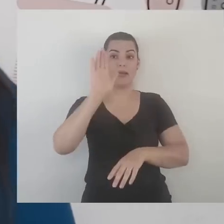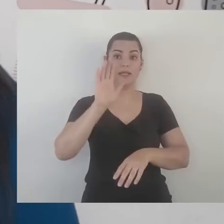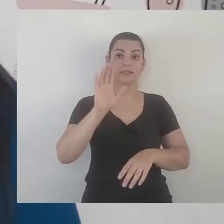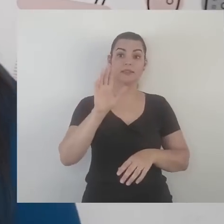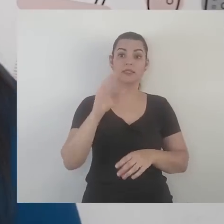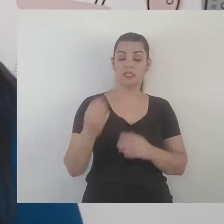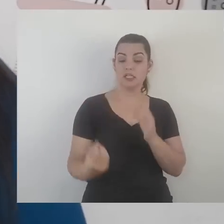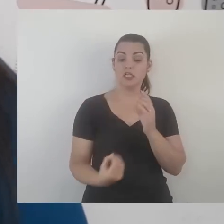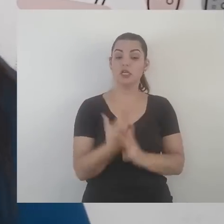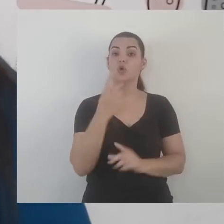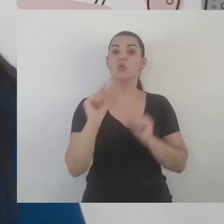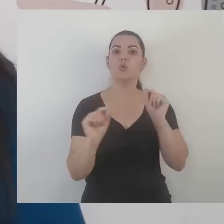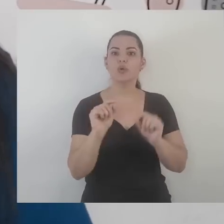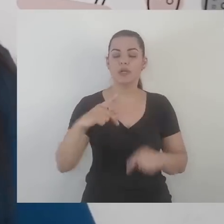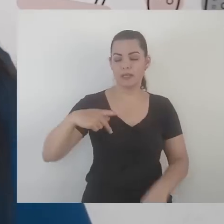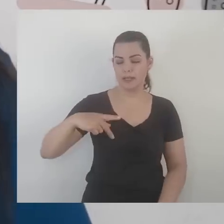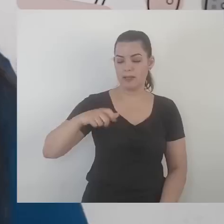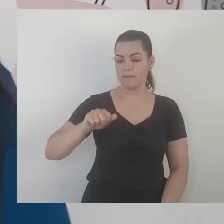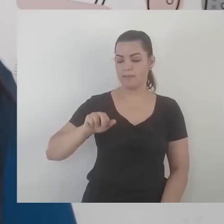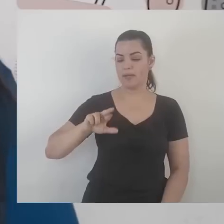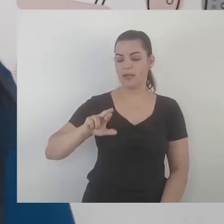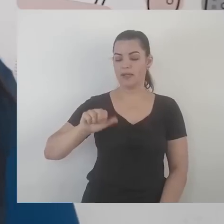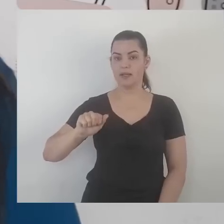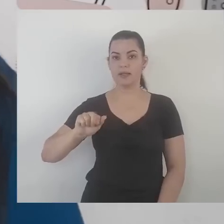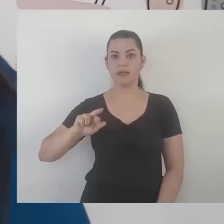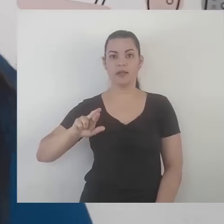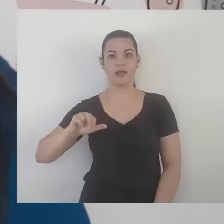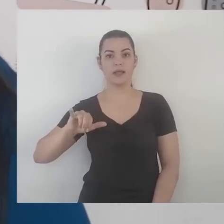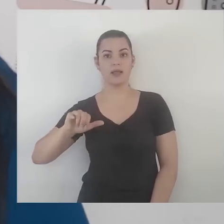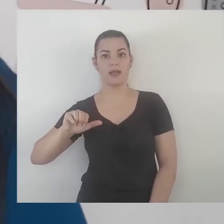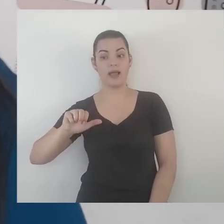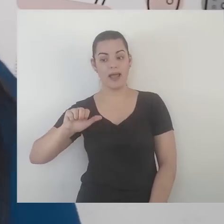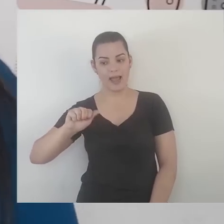um instrumento que realmente ele